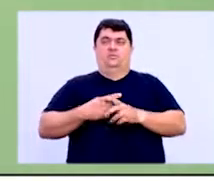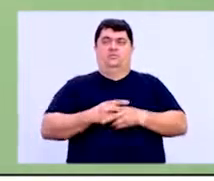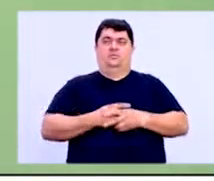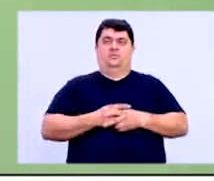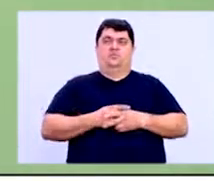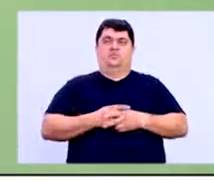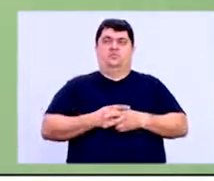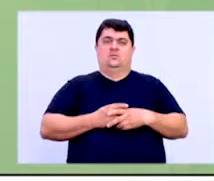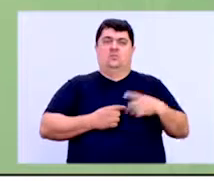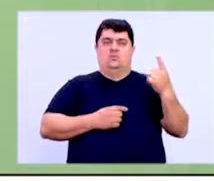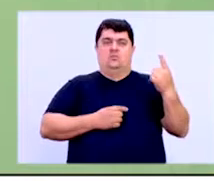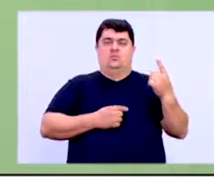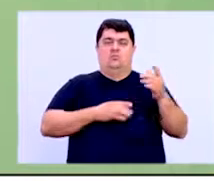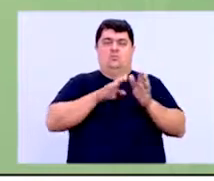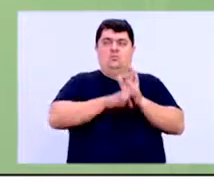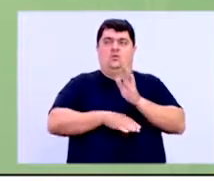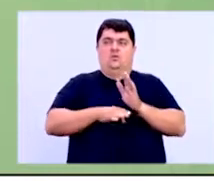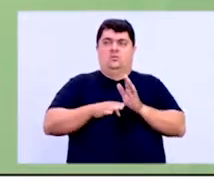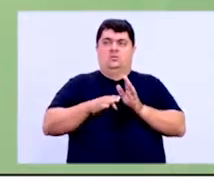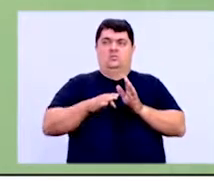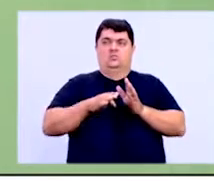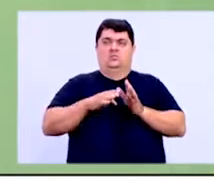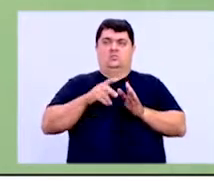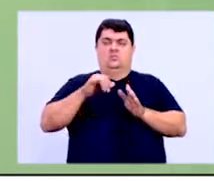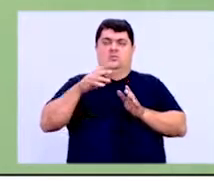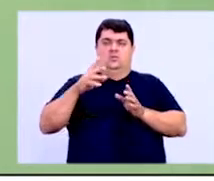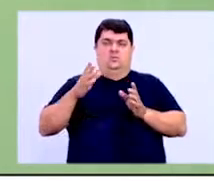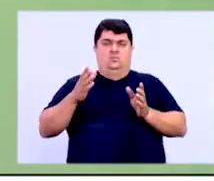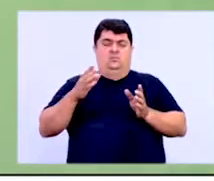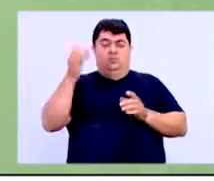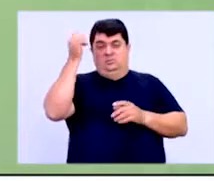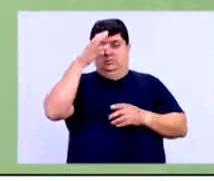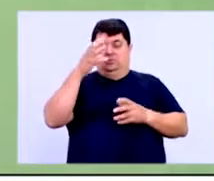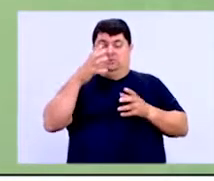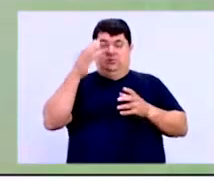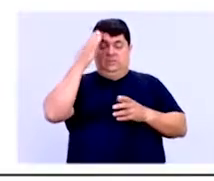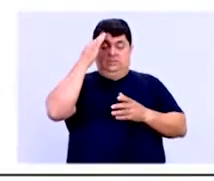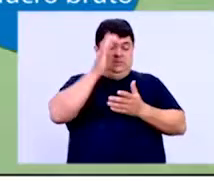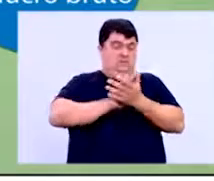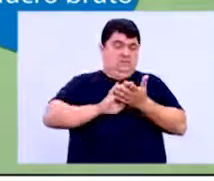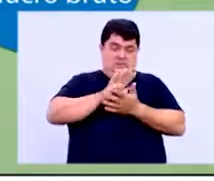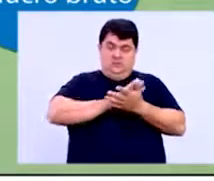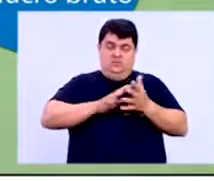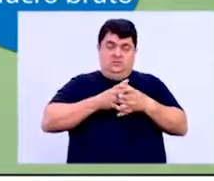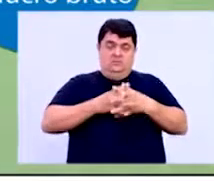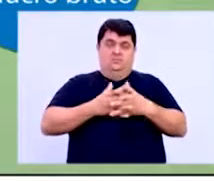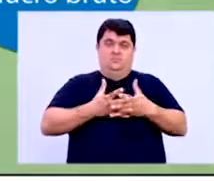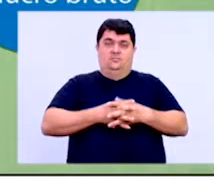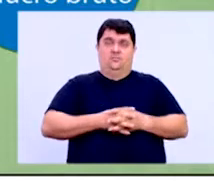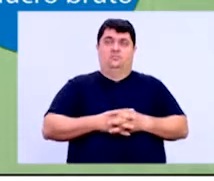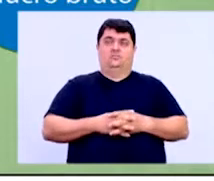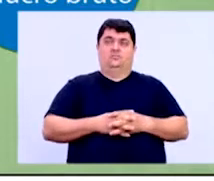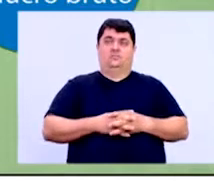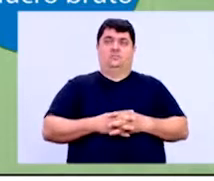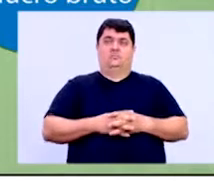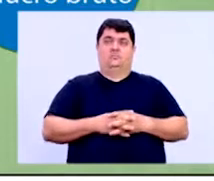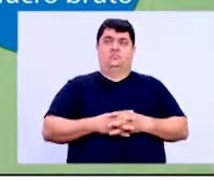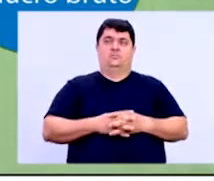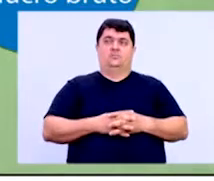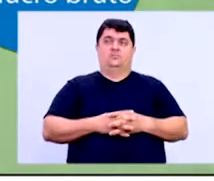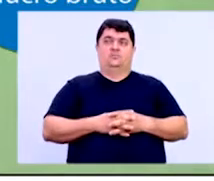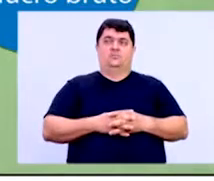1 menos o make-up divisor. Professor, o senhor falou que era fácil? Calma, agora vocês vão entender como é fácil,